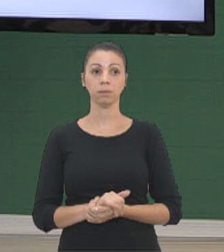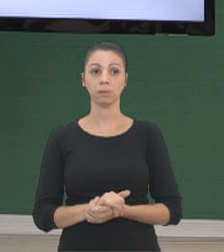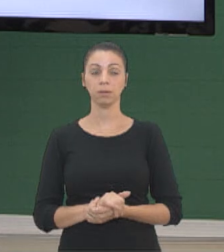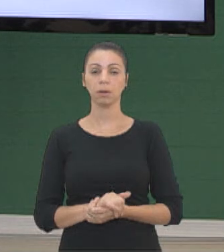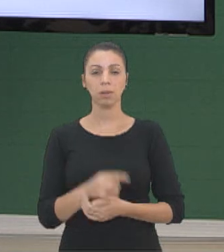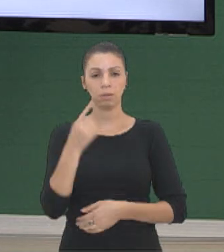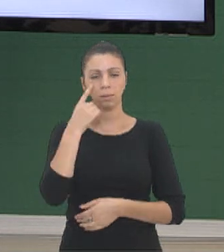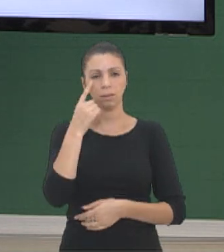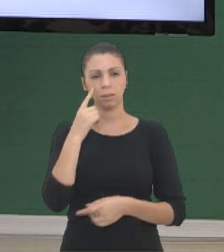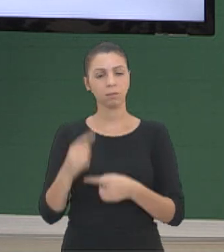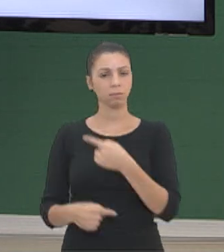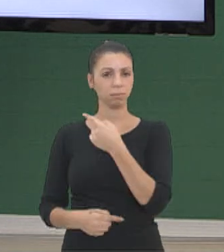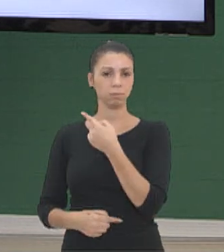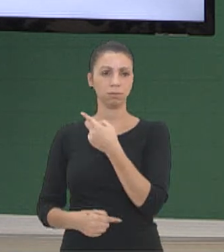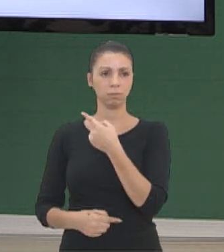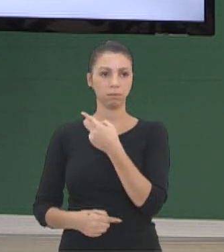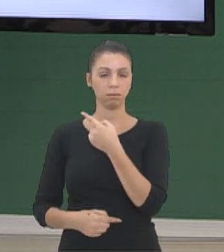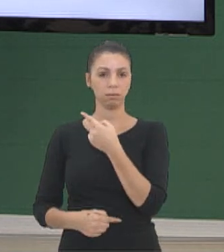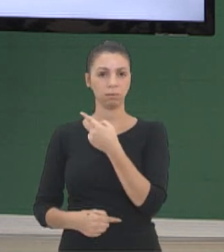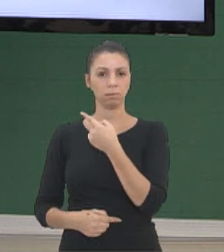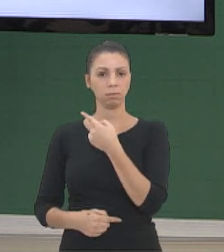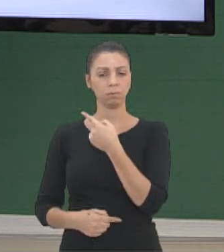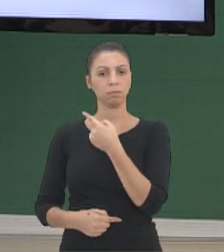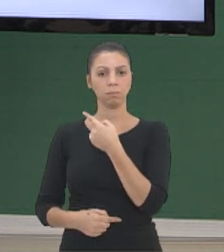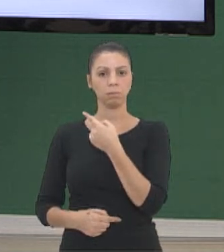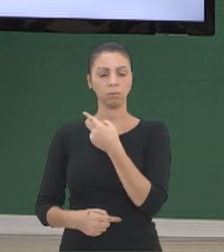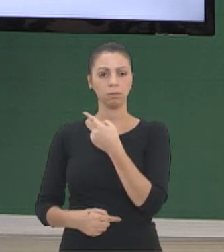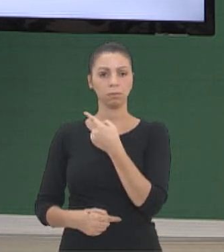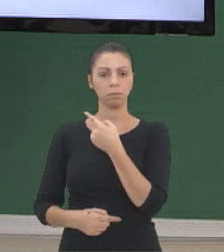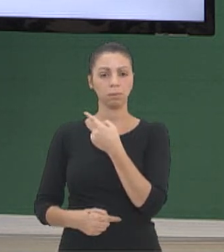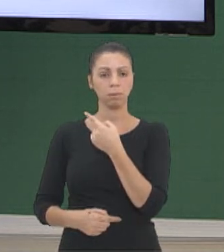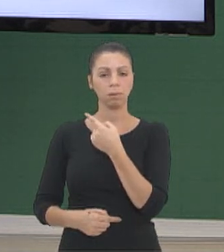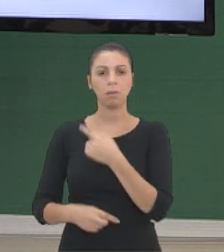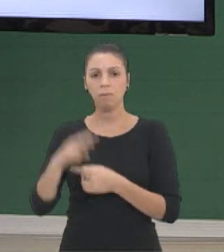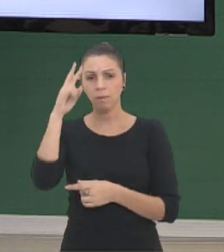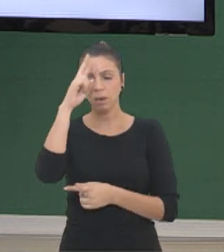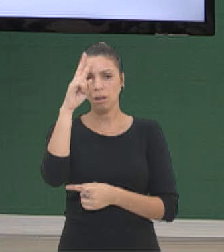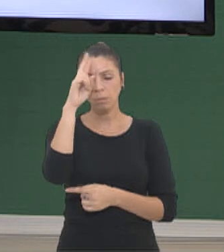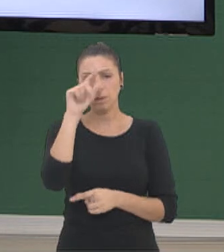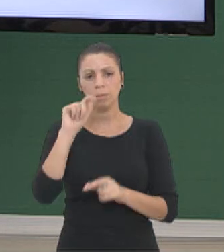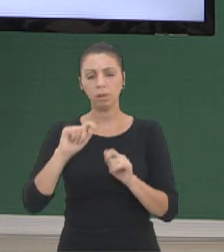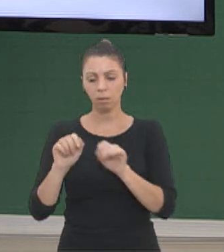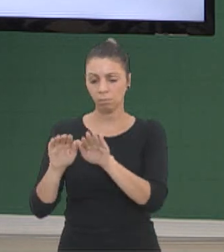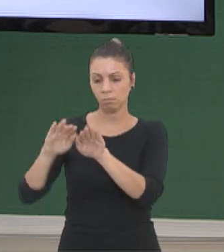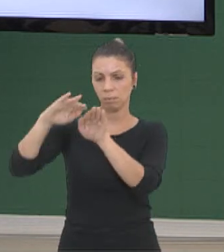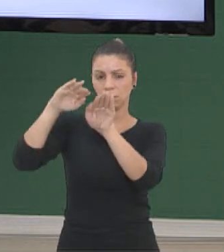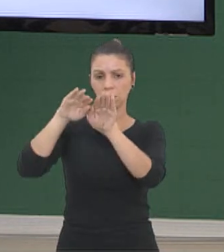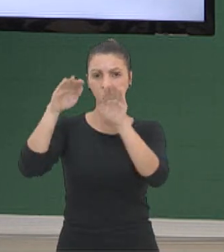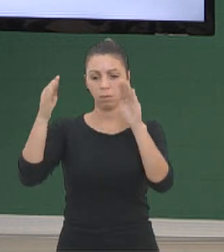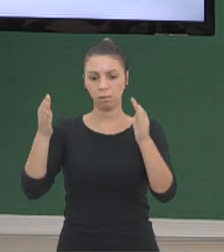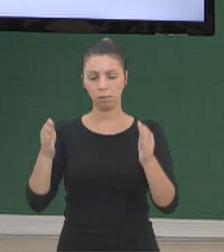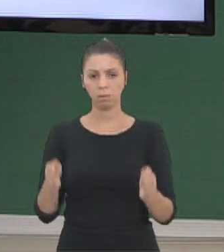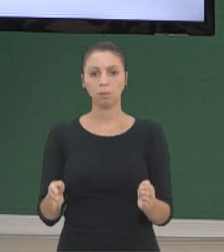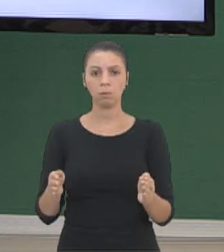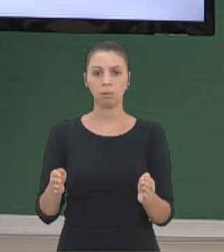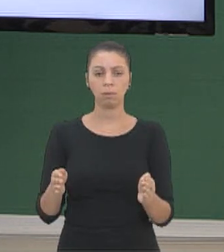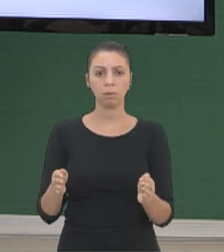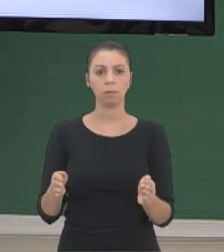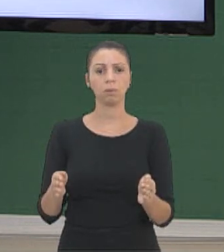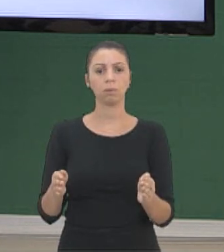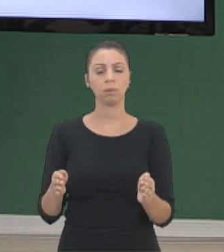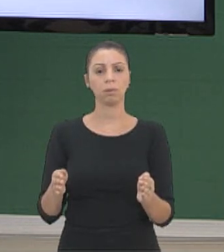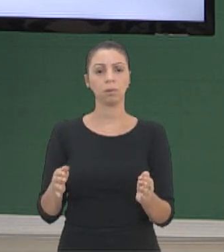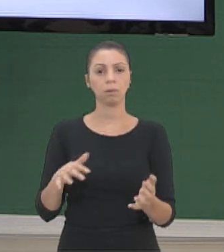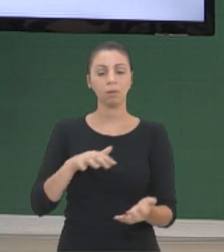tem ideia o que estava aqui em cima e foi derrubado? Isso me faz lembrar um pouco a queda da